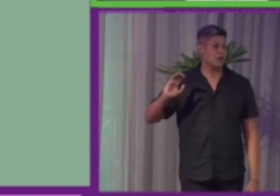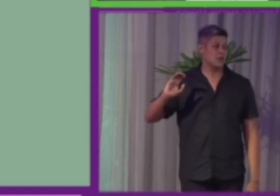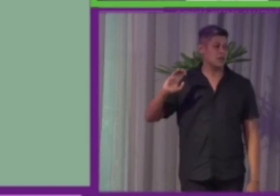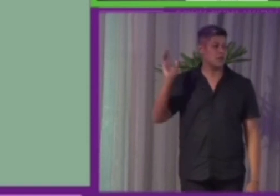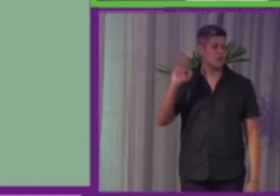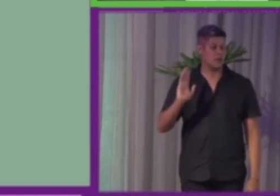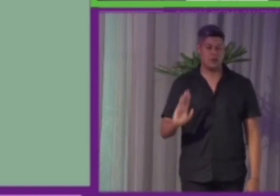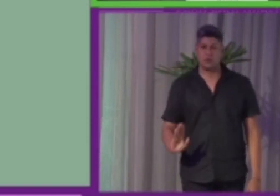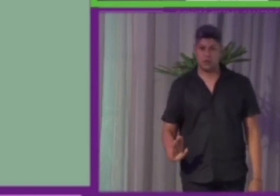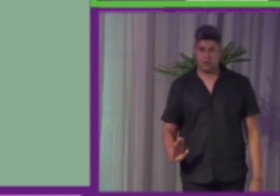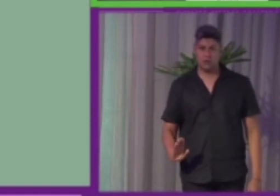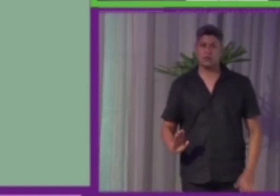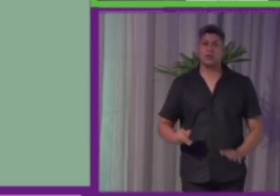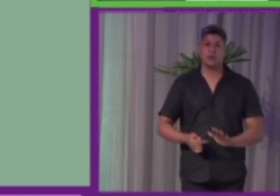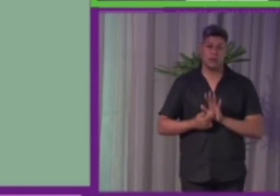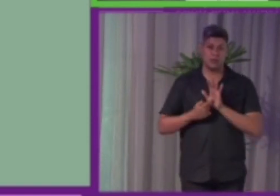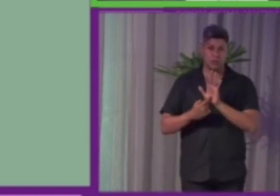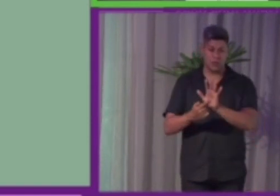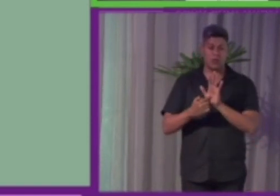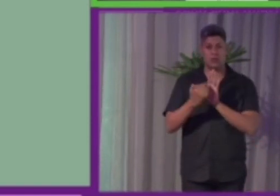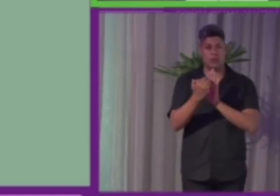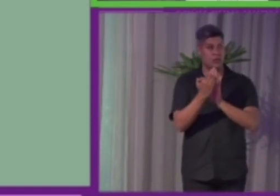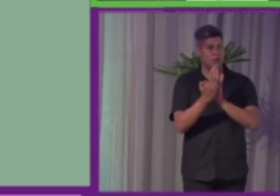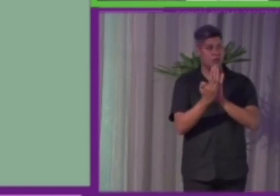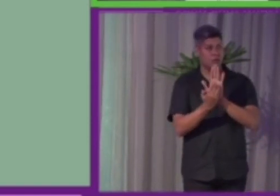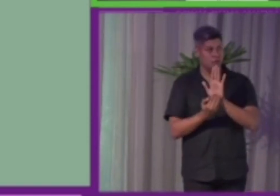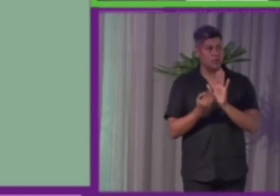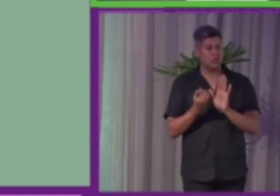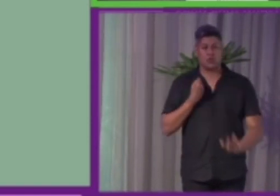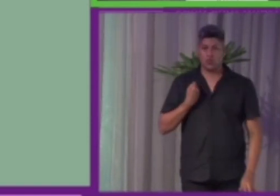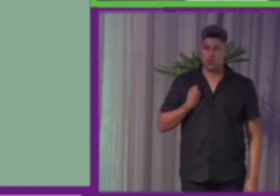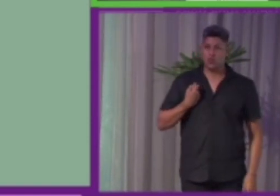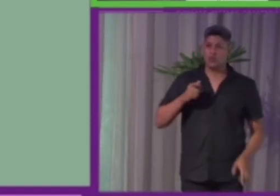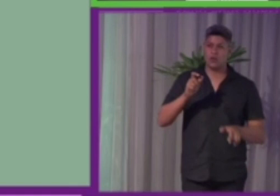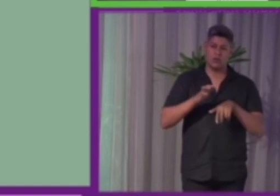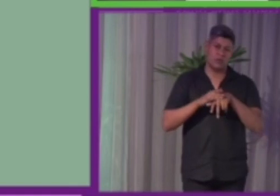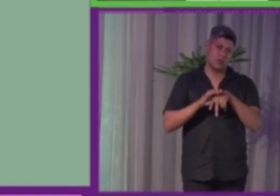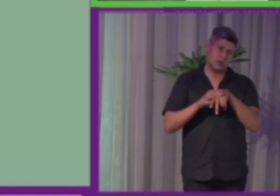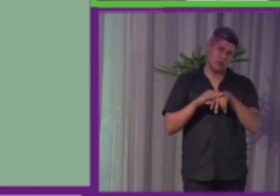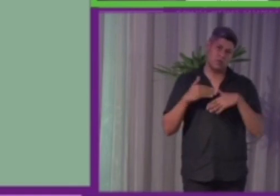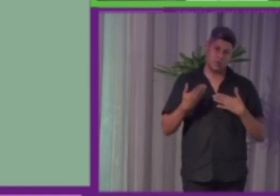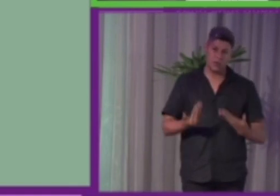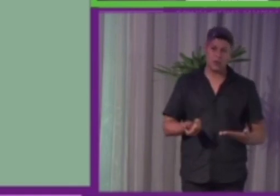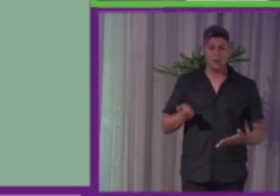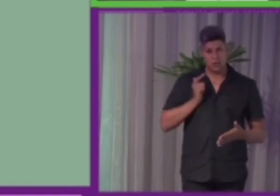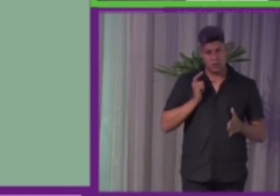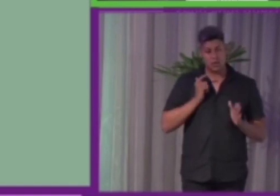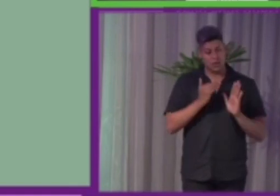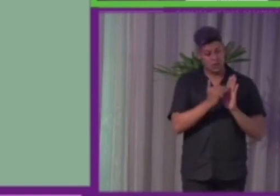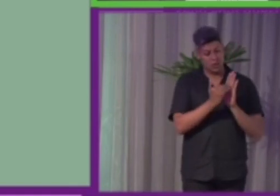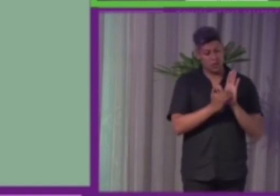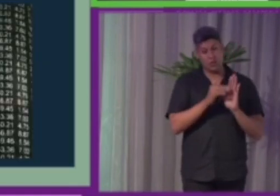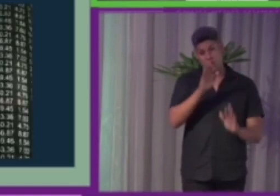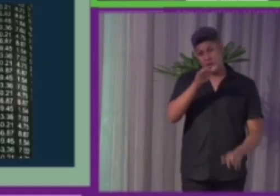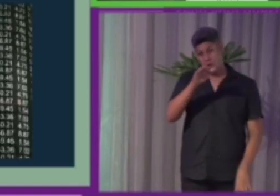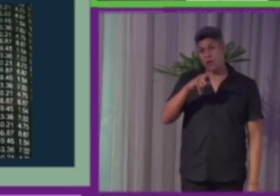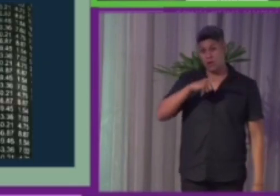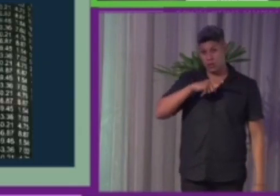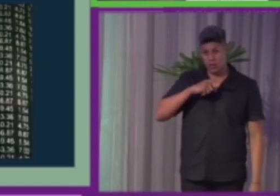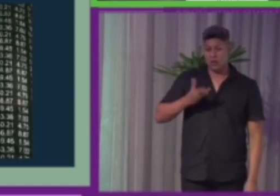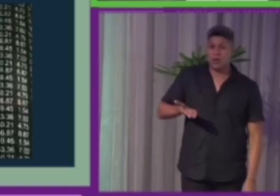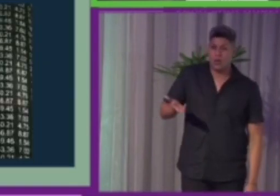especializada, e mostrando dados, números de pacientes. Então, nós levamos dados mostrando, olha, nós temos